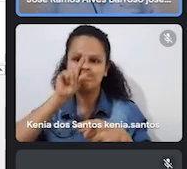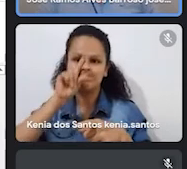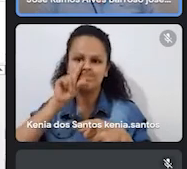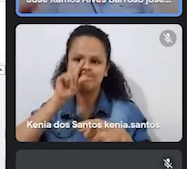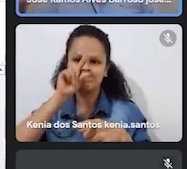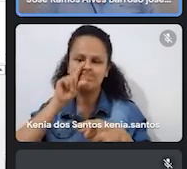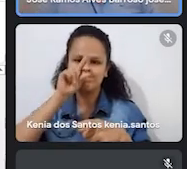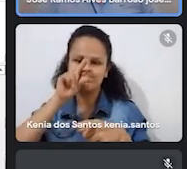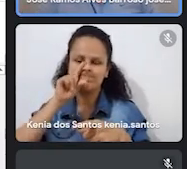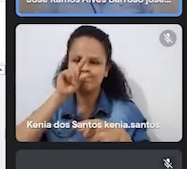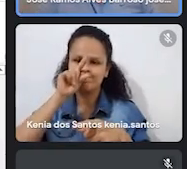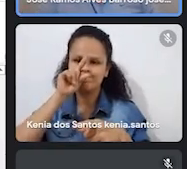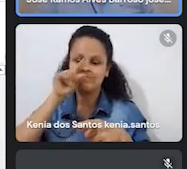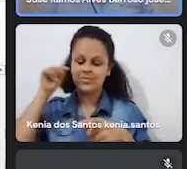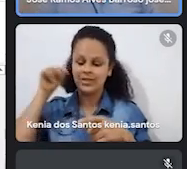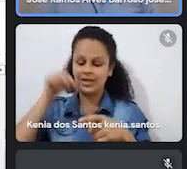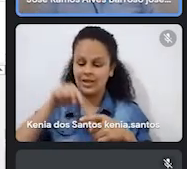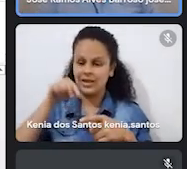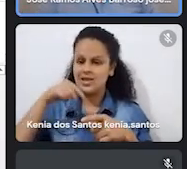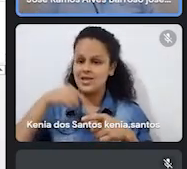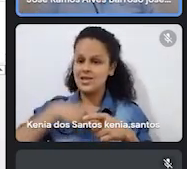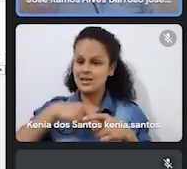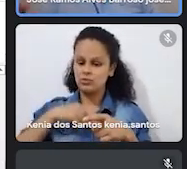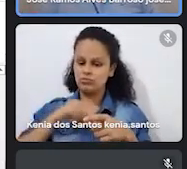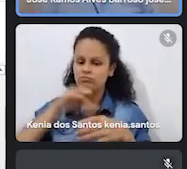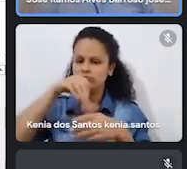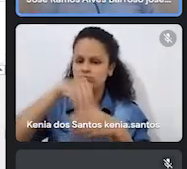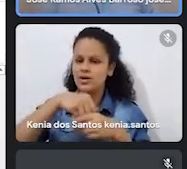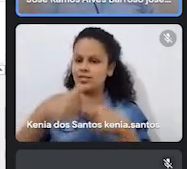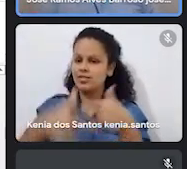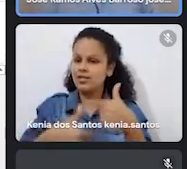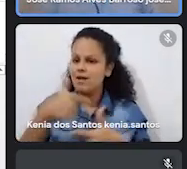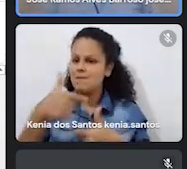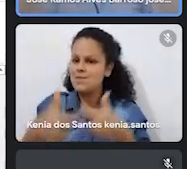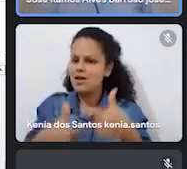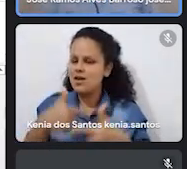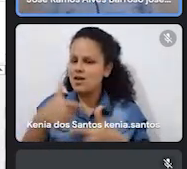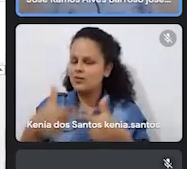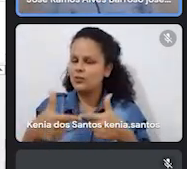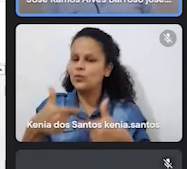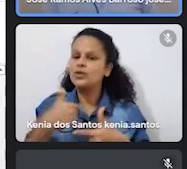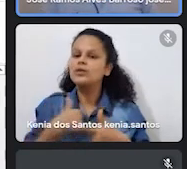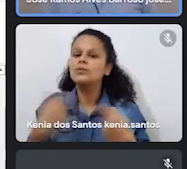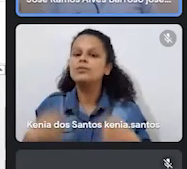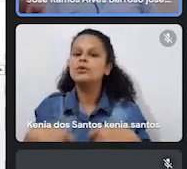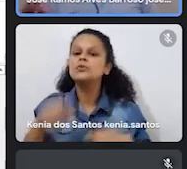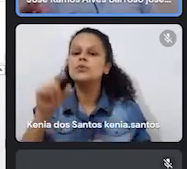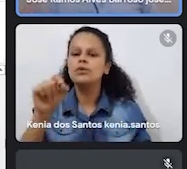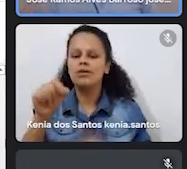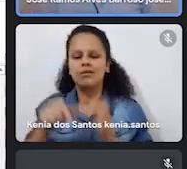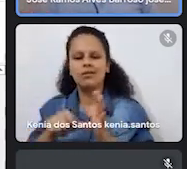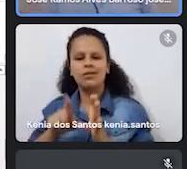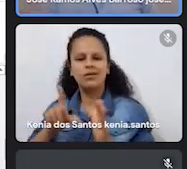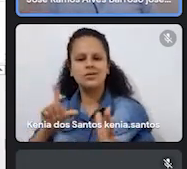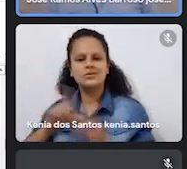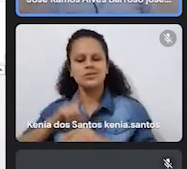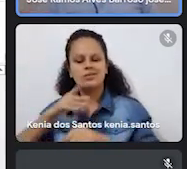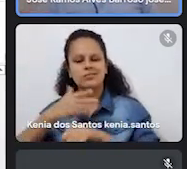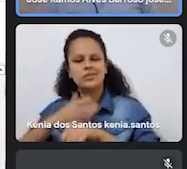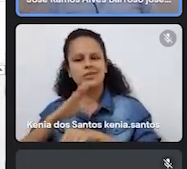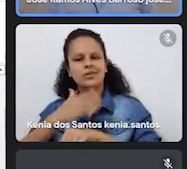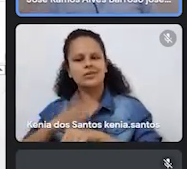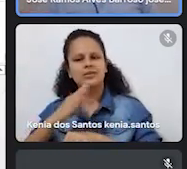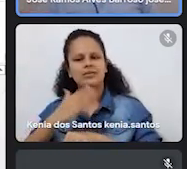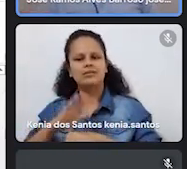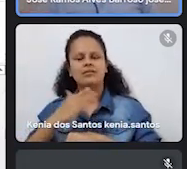Ali, eu estou trabalhando na zona de risco. Eu tenho que ser o quê? Treinado para